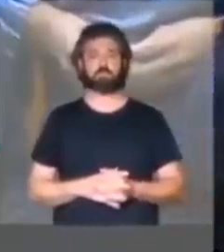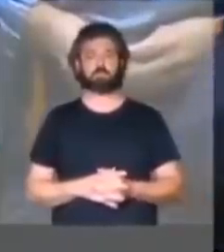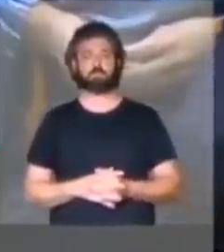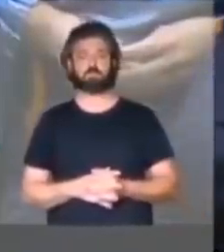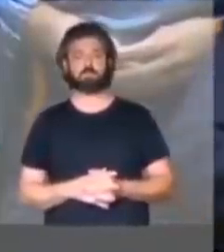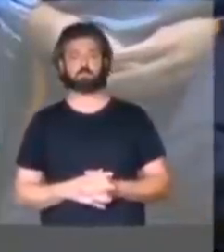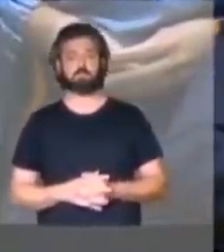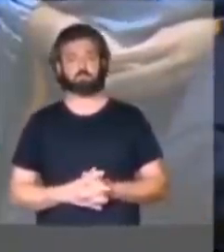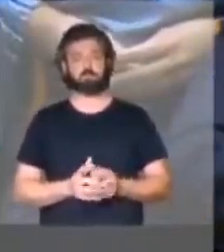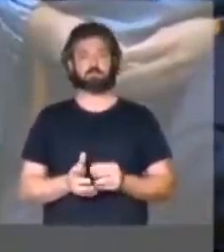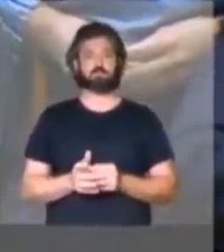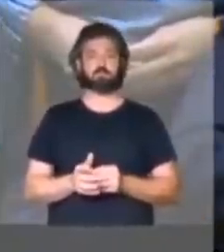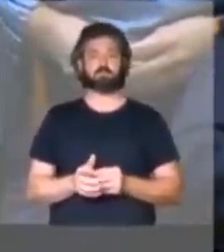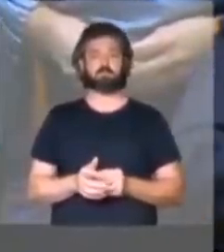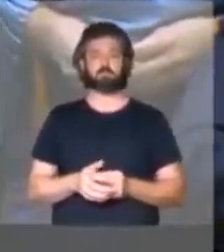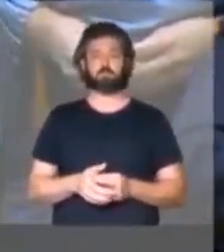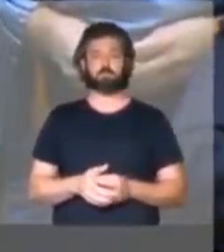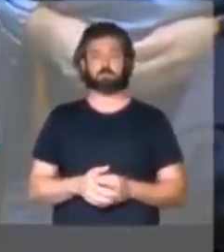pra.